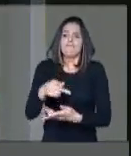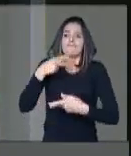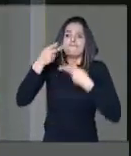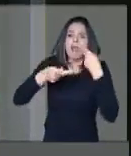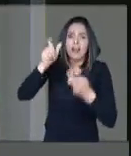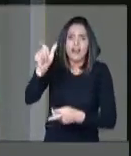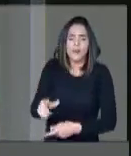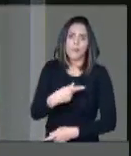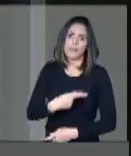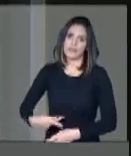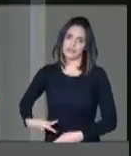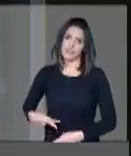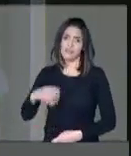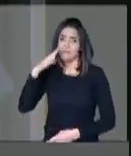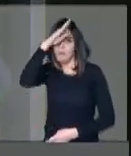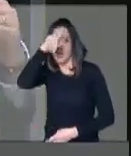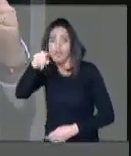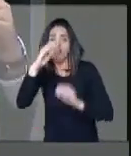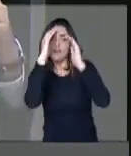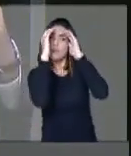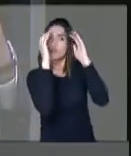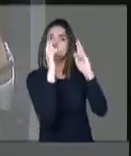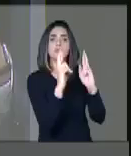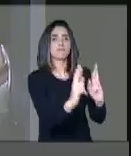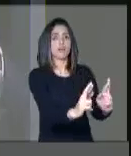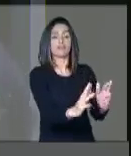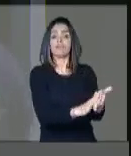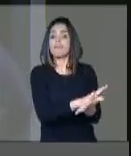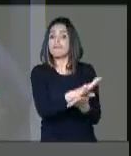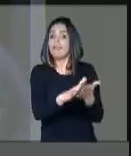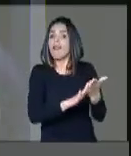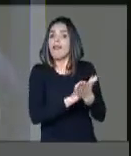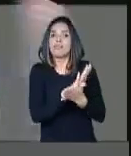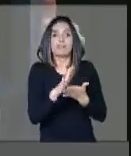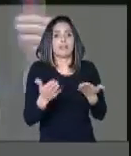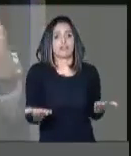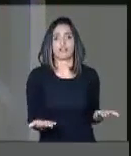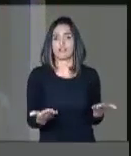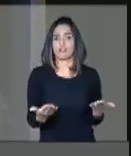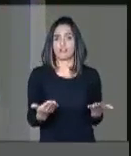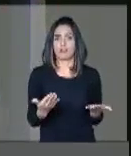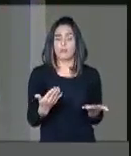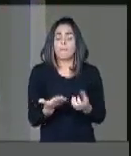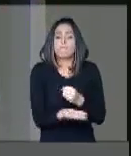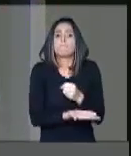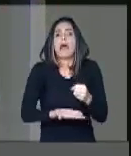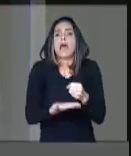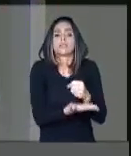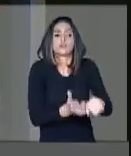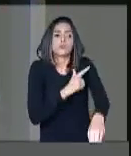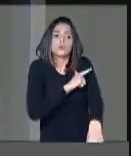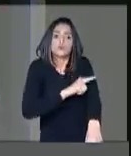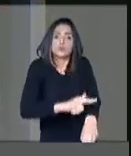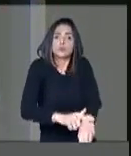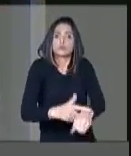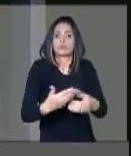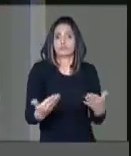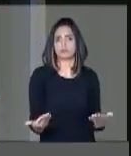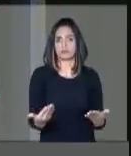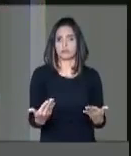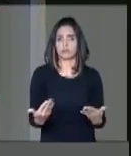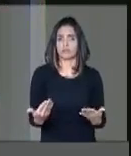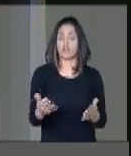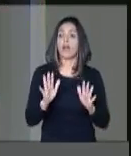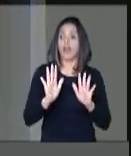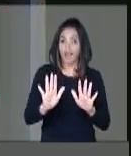representados por um presidente que não respeita os limites mínimos de civilidade e tolerância.